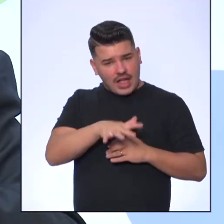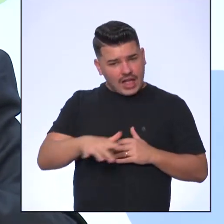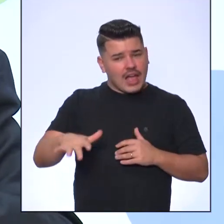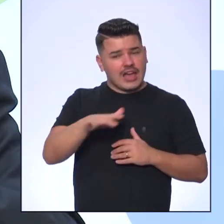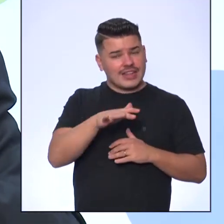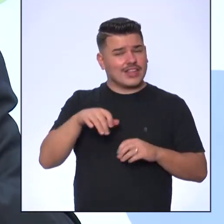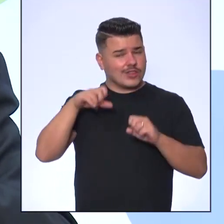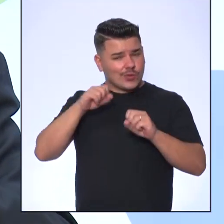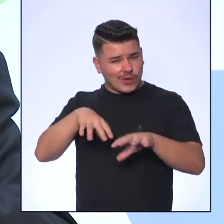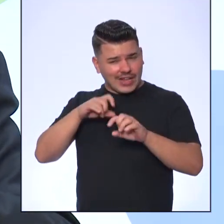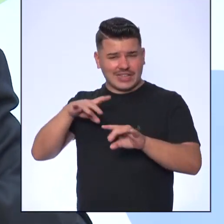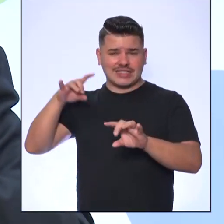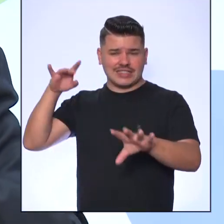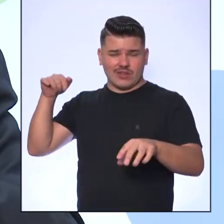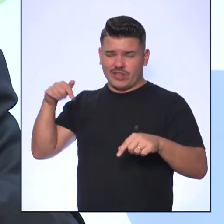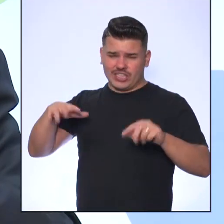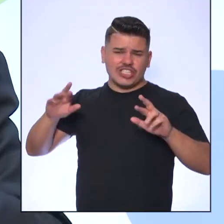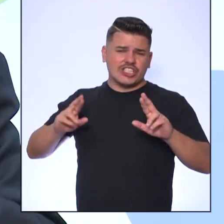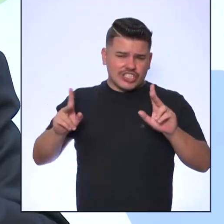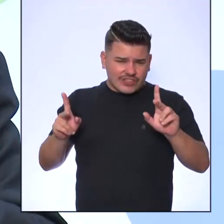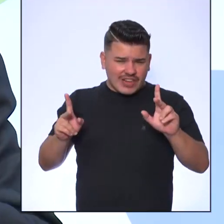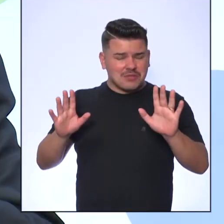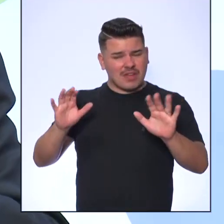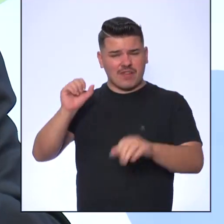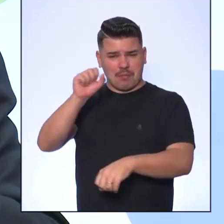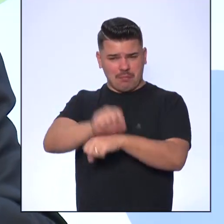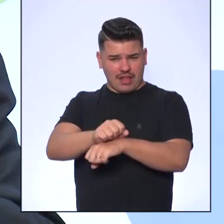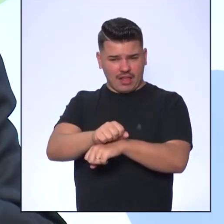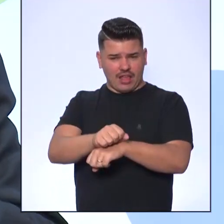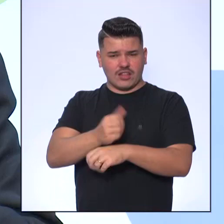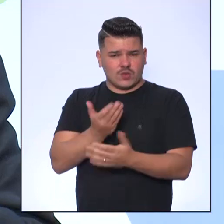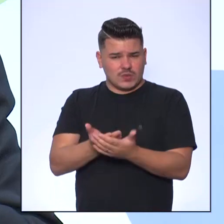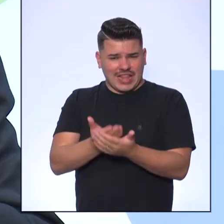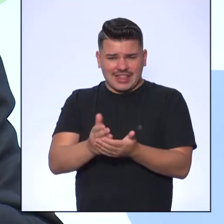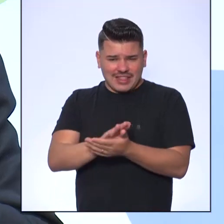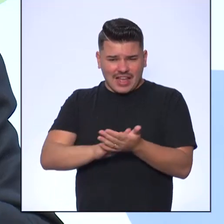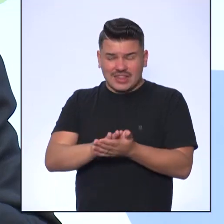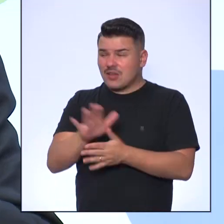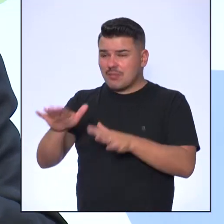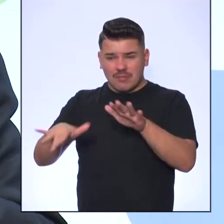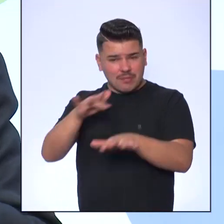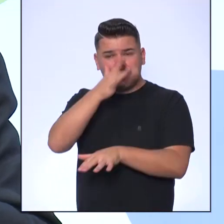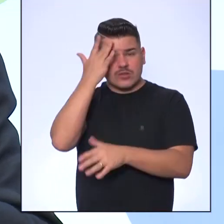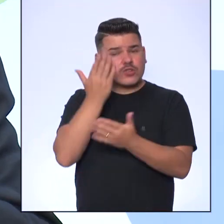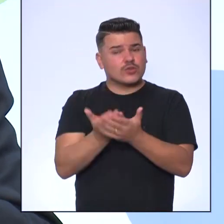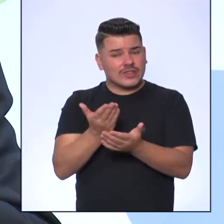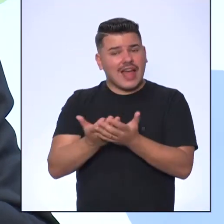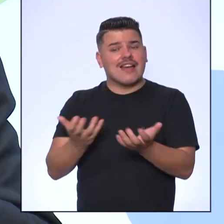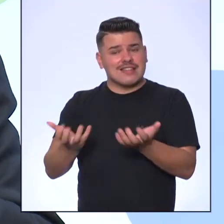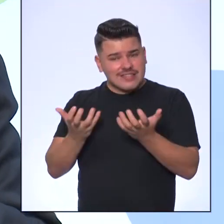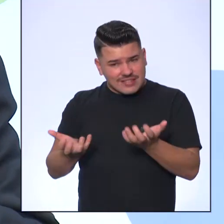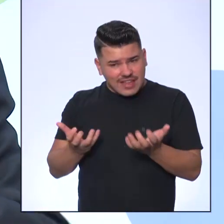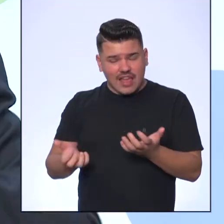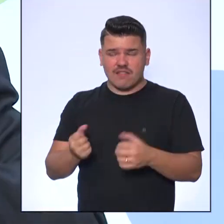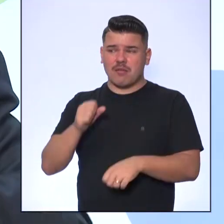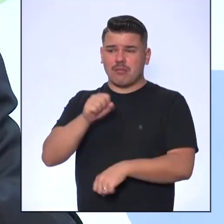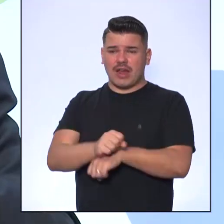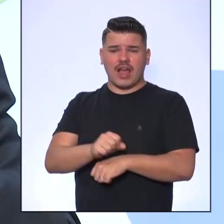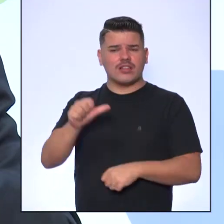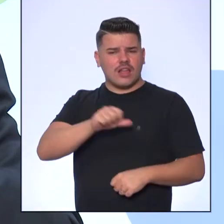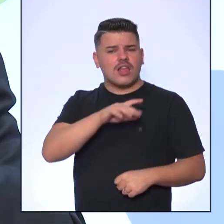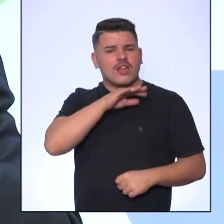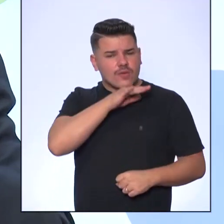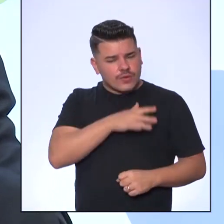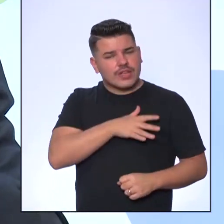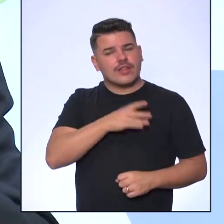nessa metodologia é diferente, mas ficar parado para quem quer estudar, gente, é muito ruim. Então, é super importante que a gente dê oportunidade